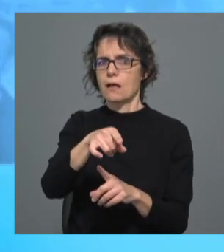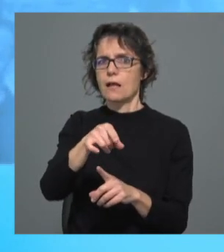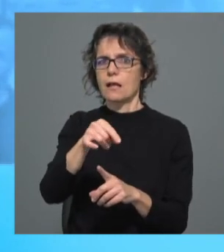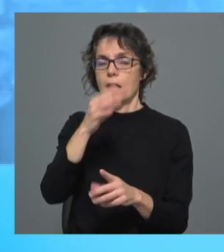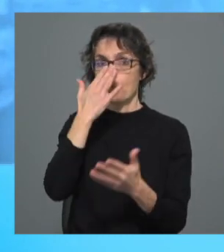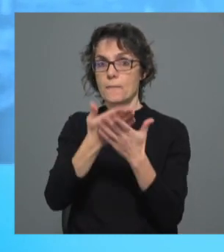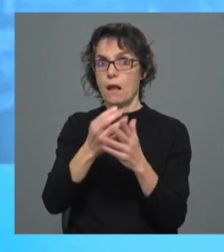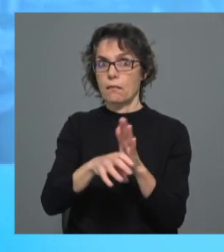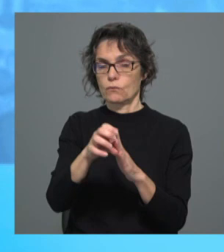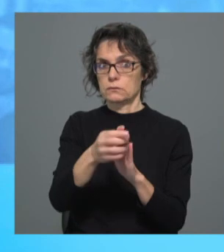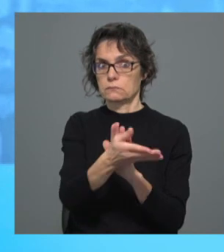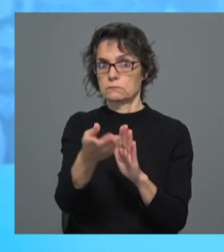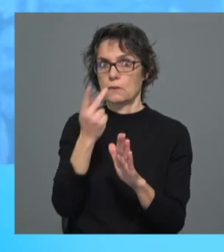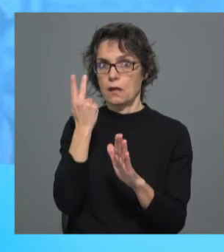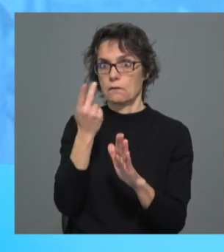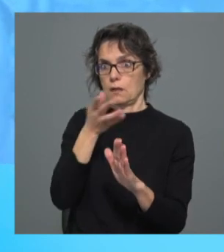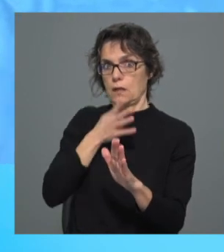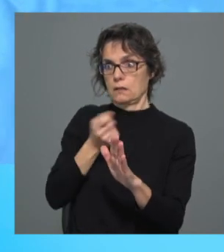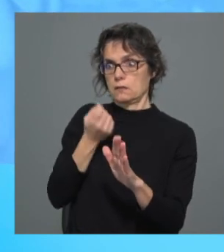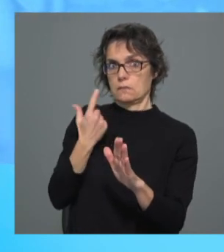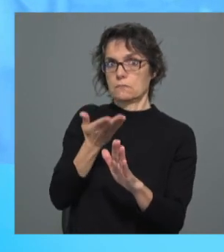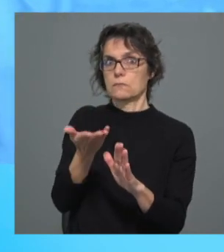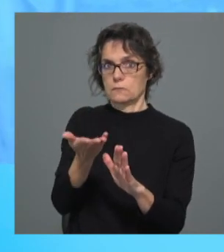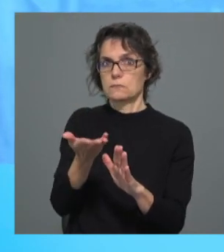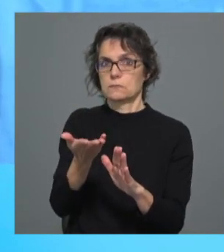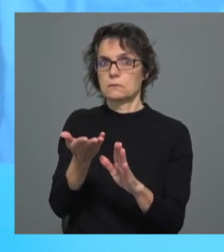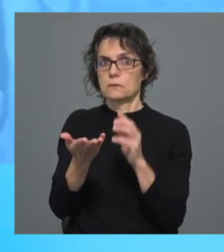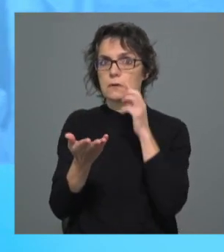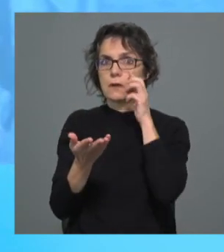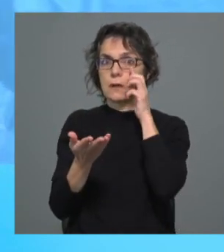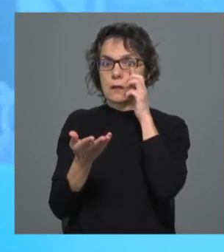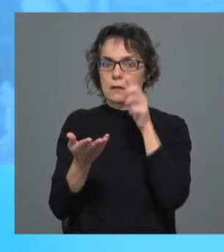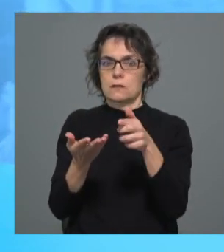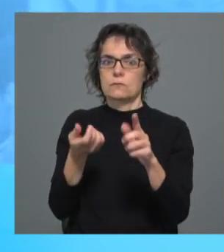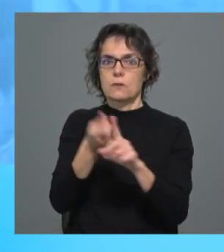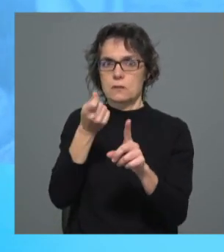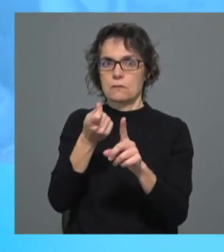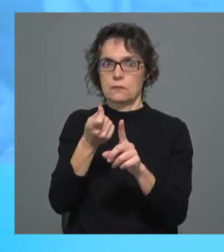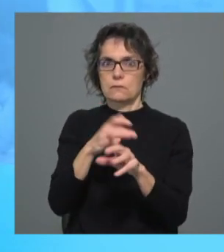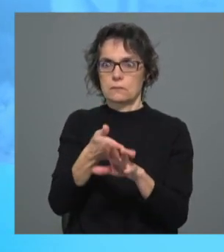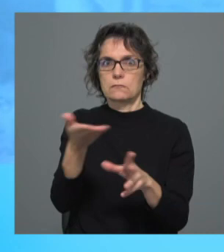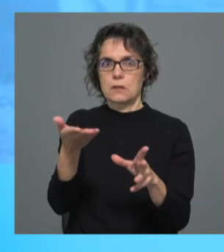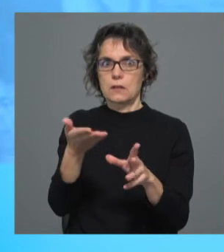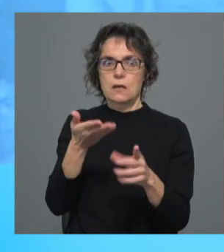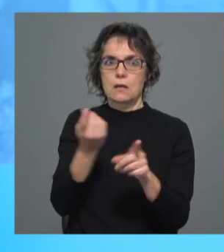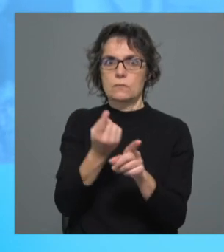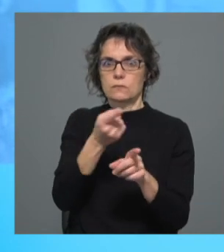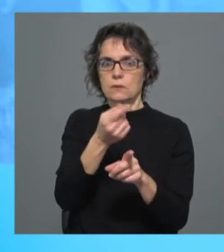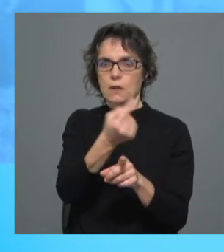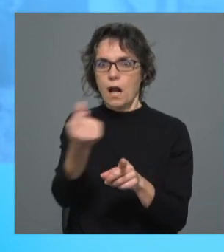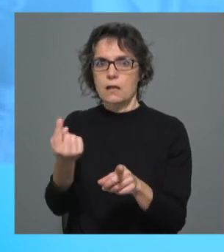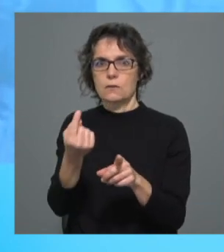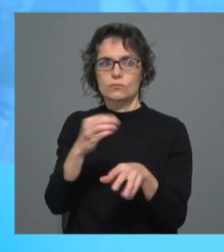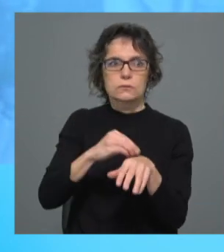condições de vida que nos falava há pouco, é também este desafio que cabe a cada um deles de ser ali testemunho,